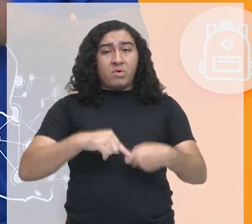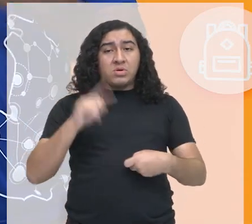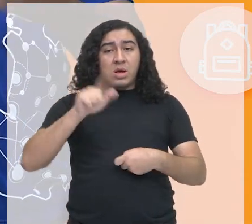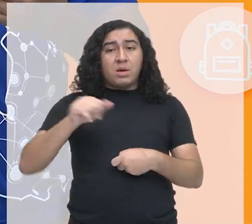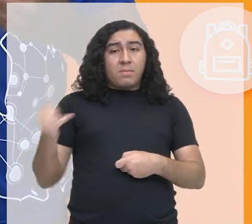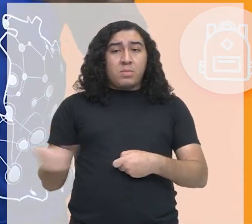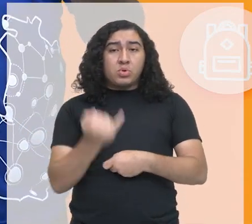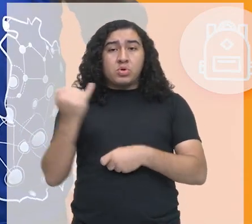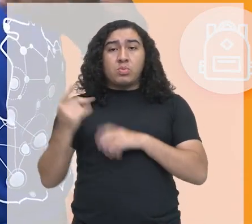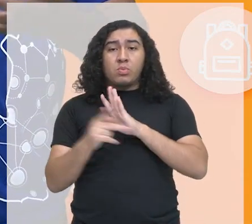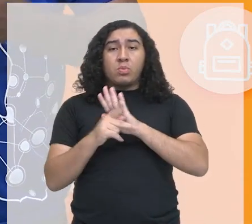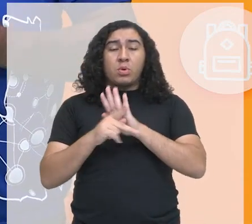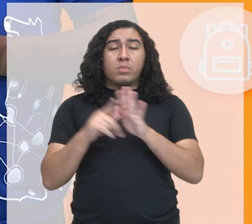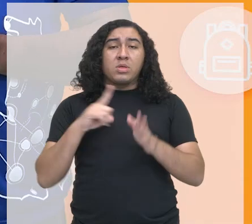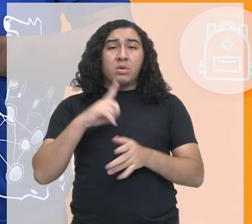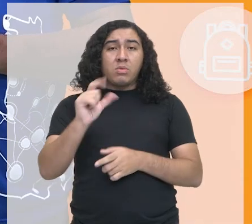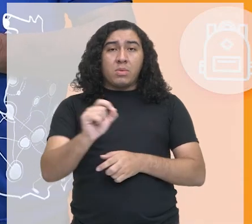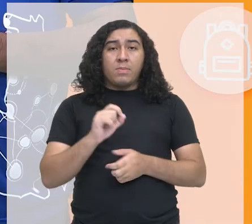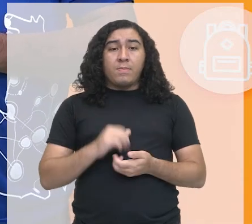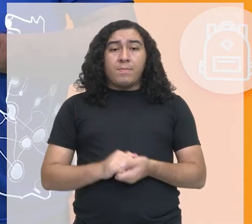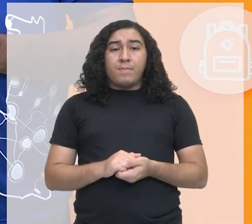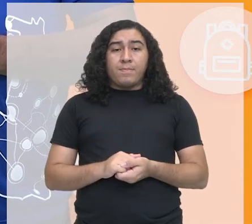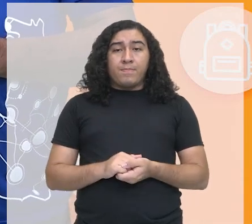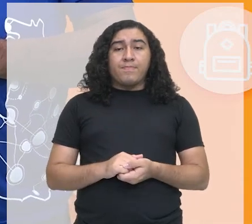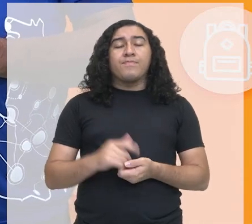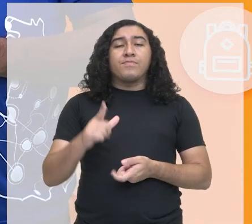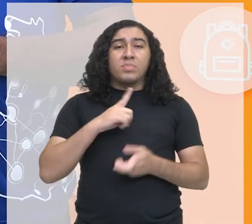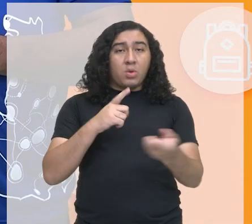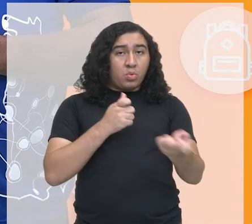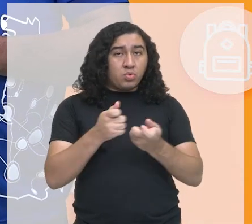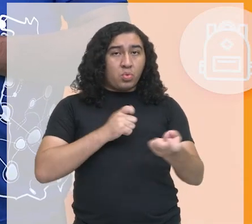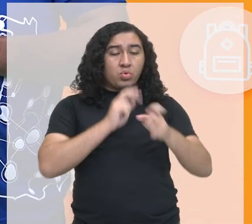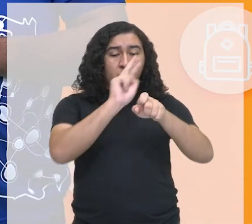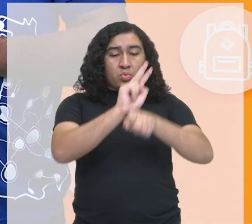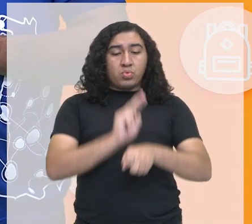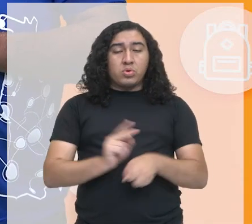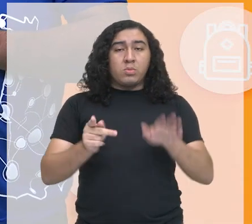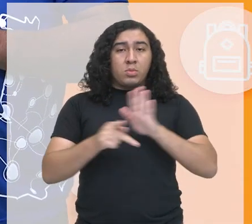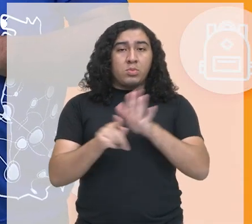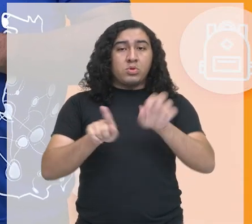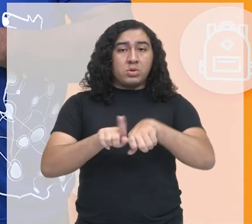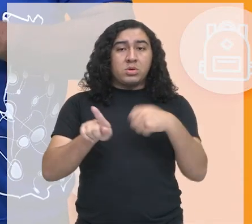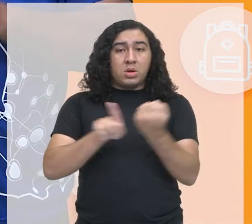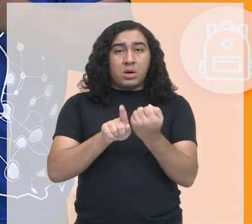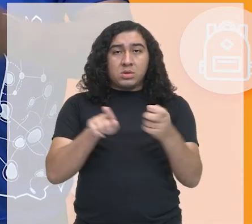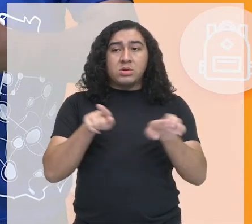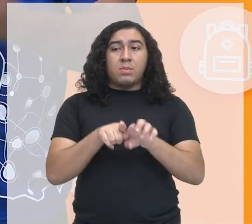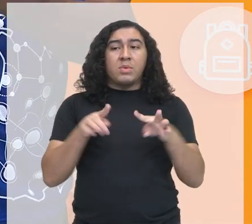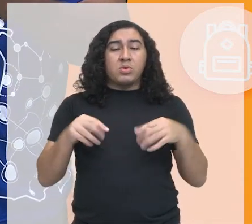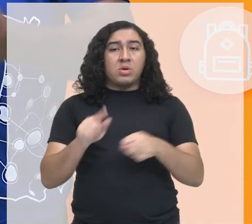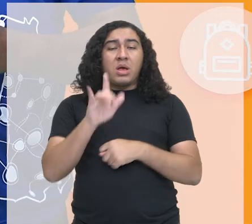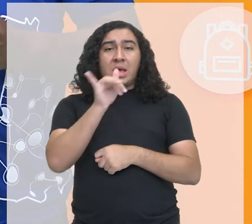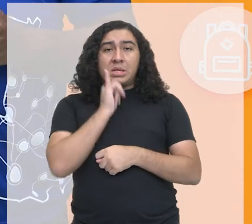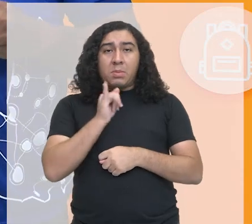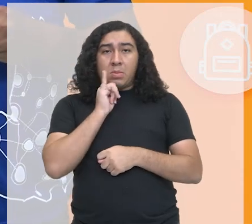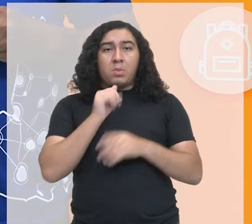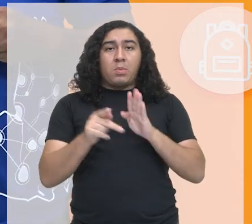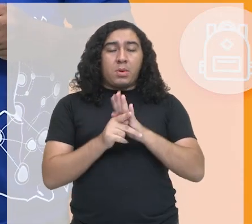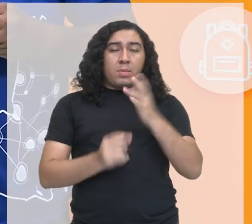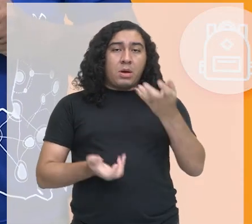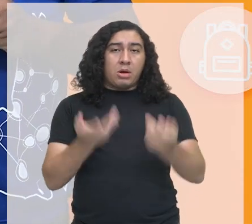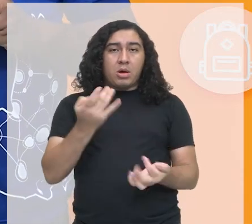fundamentais para que haja, né, ali monitoramento, né, da sociedade, em torno, por exemplo, das queimadas,